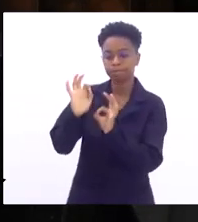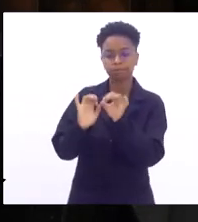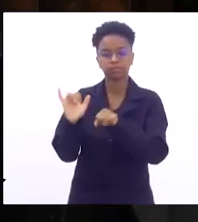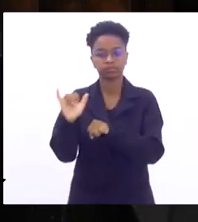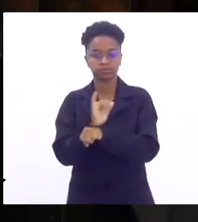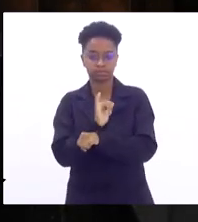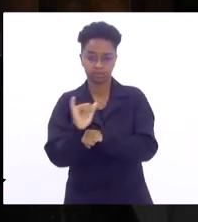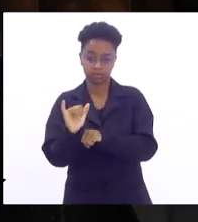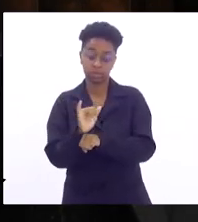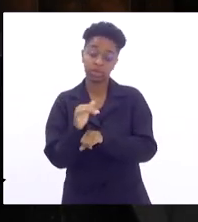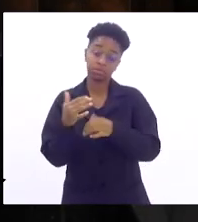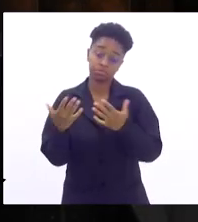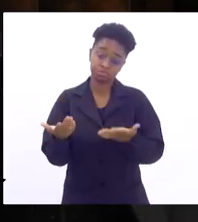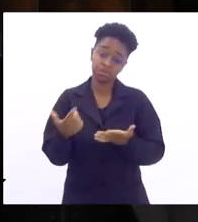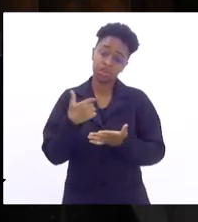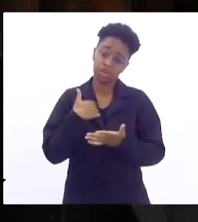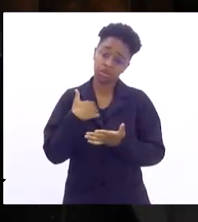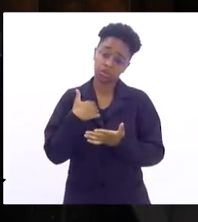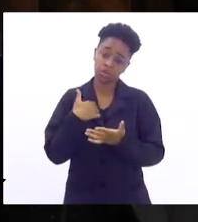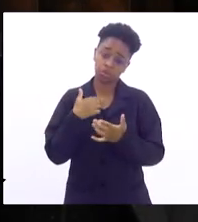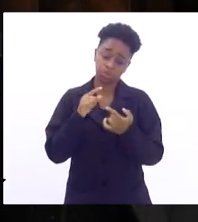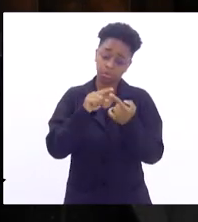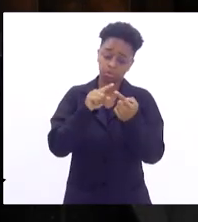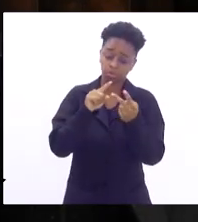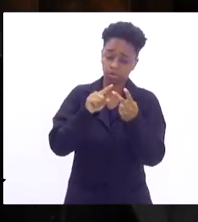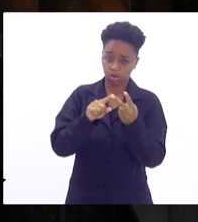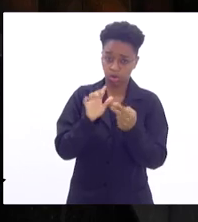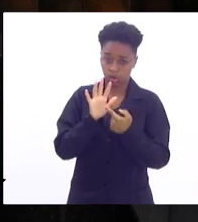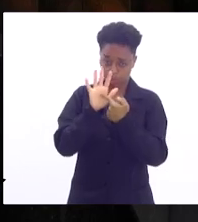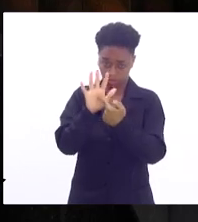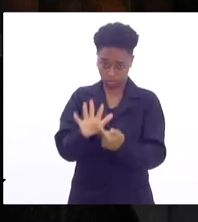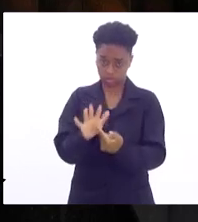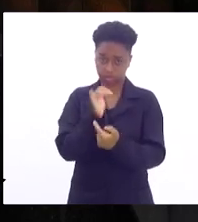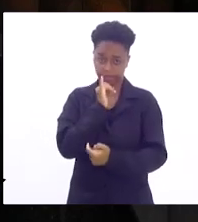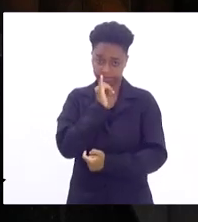eu gostaria de dar dois exemplos extremos